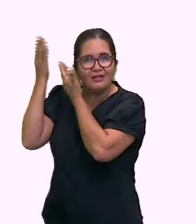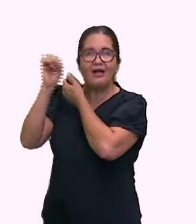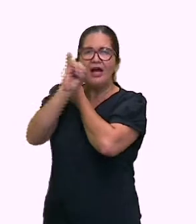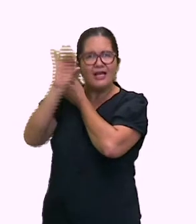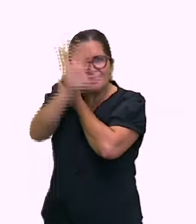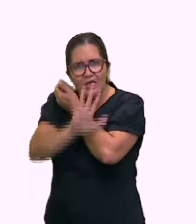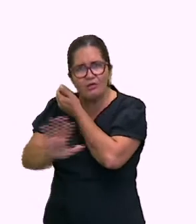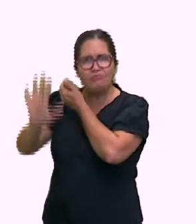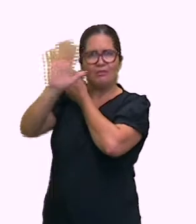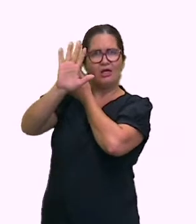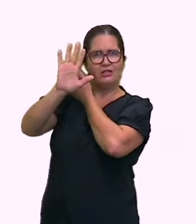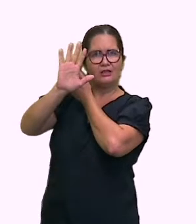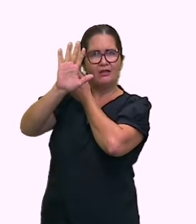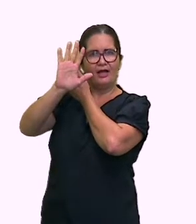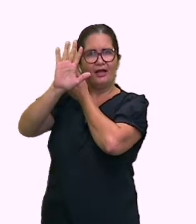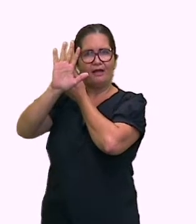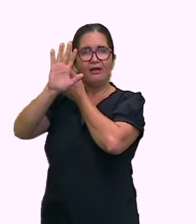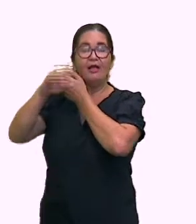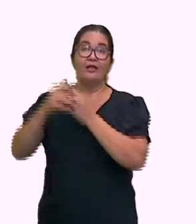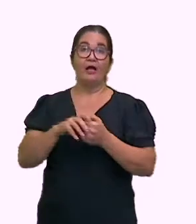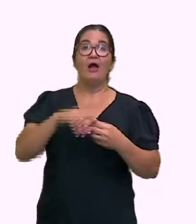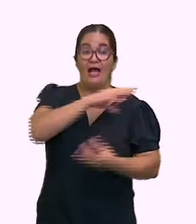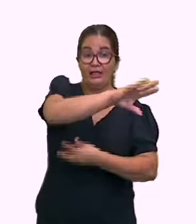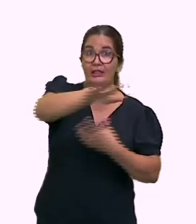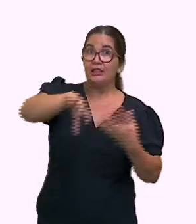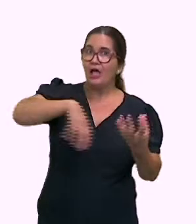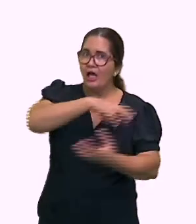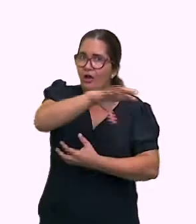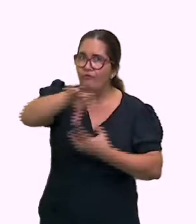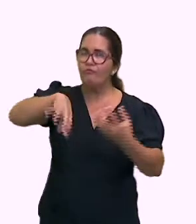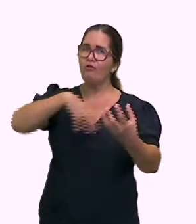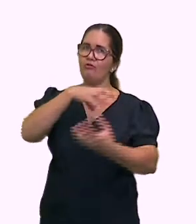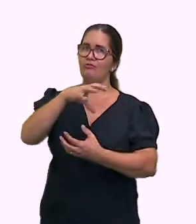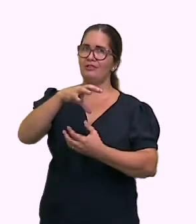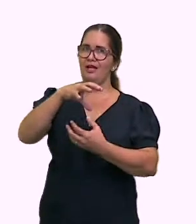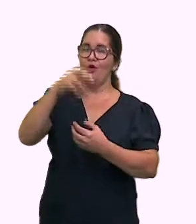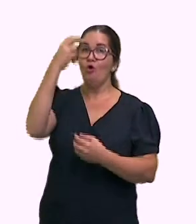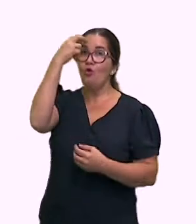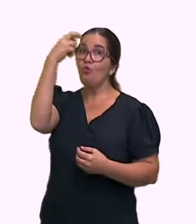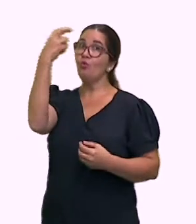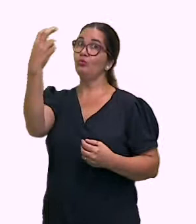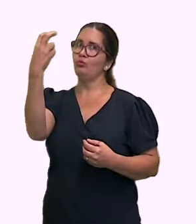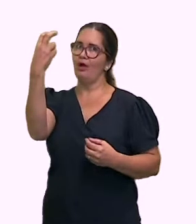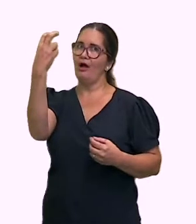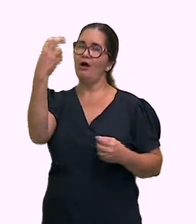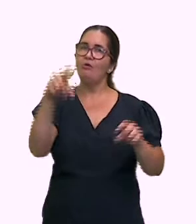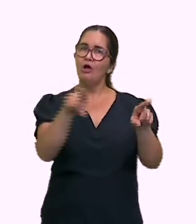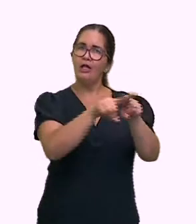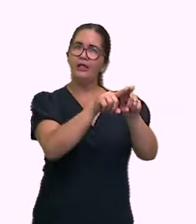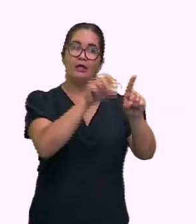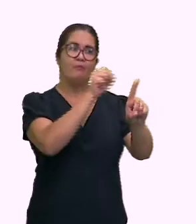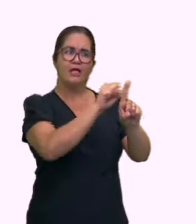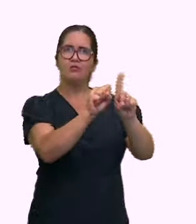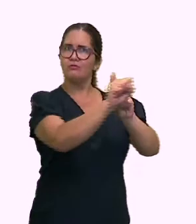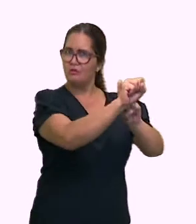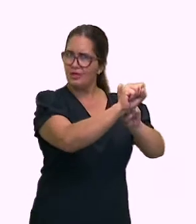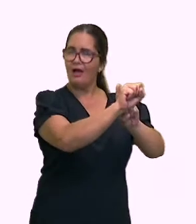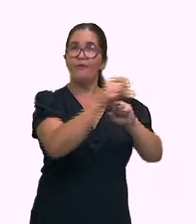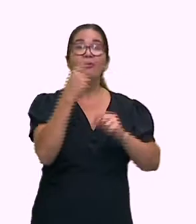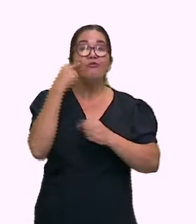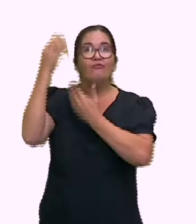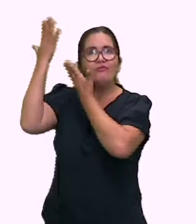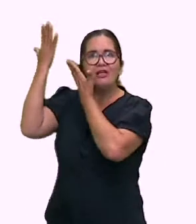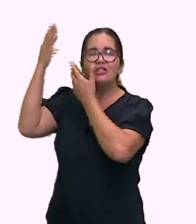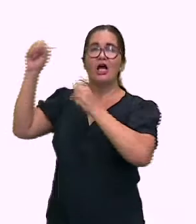a revolução cultural e social. Eu achei muito interessante porque o iluminismo, ele